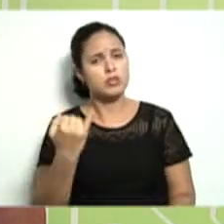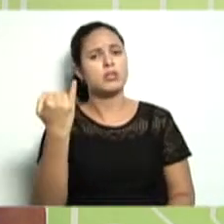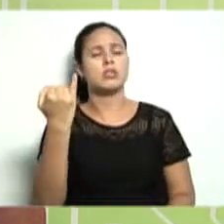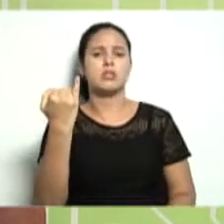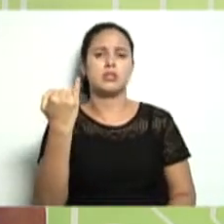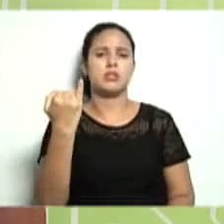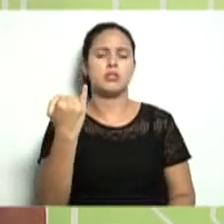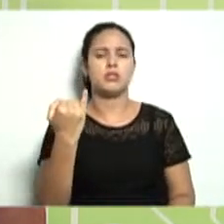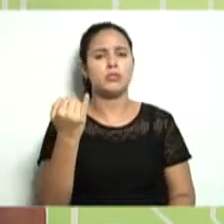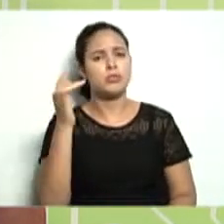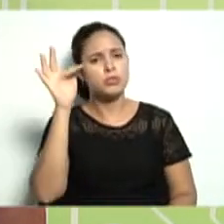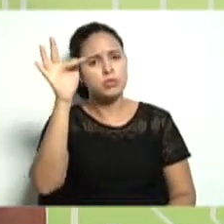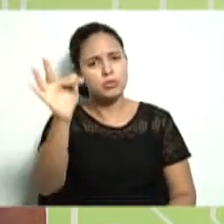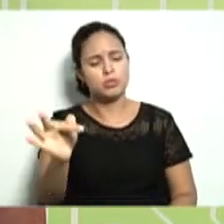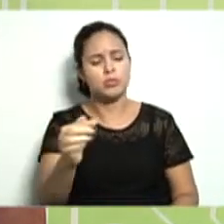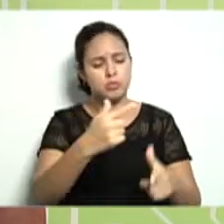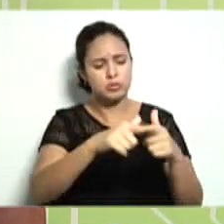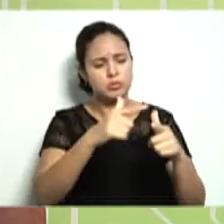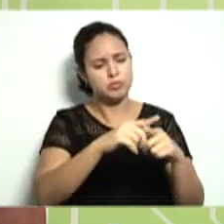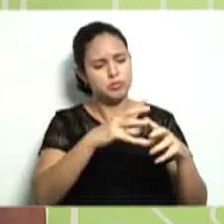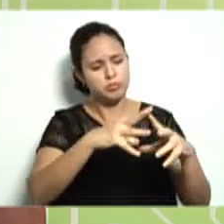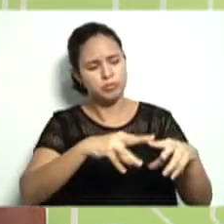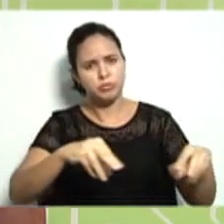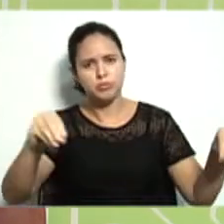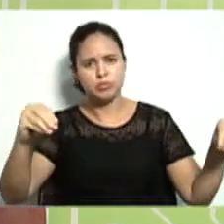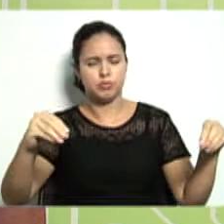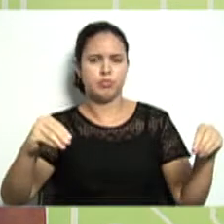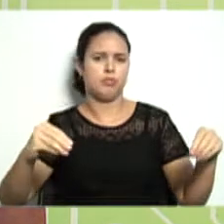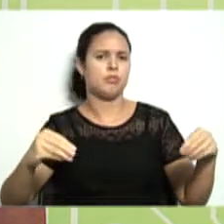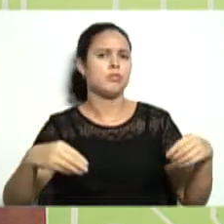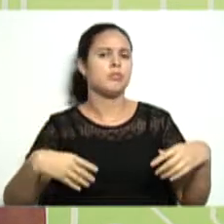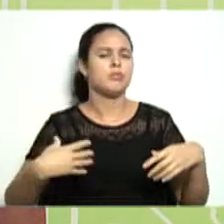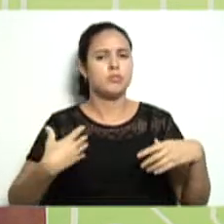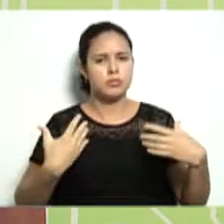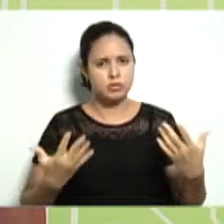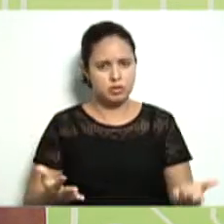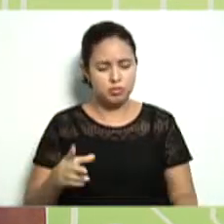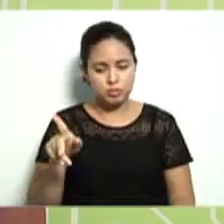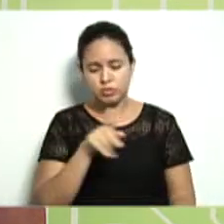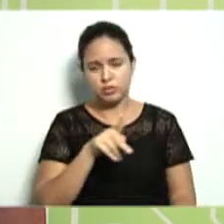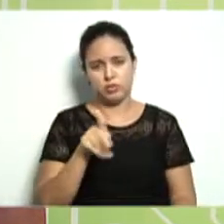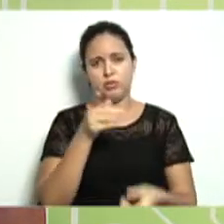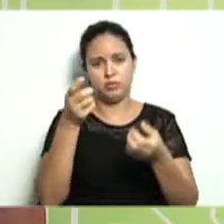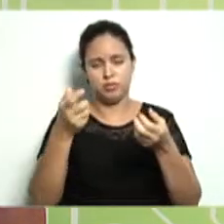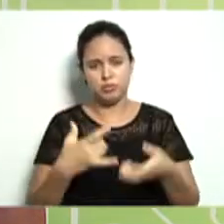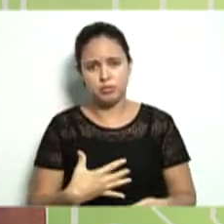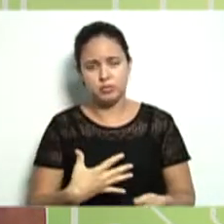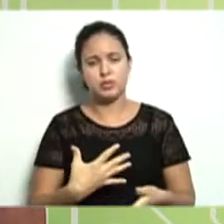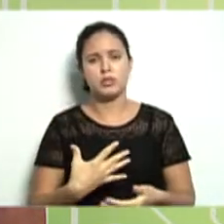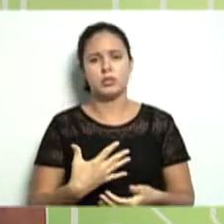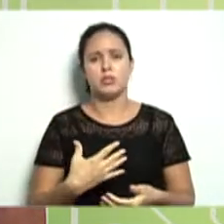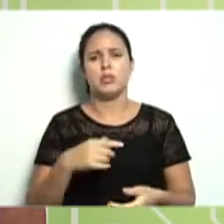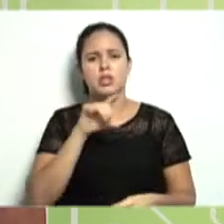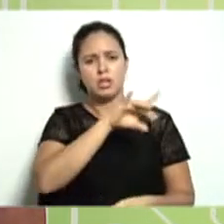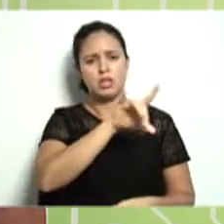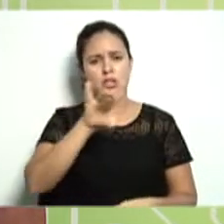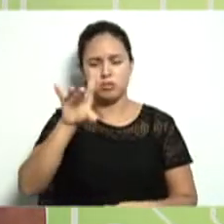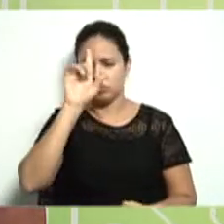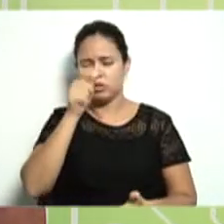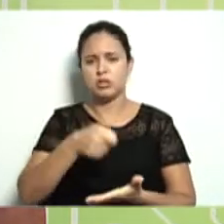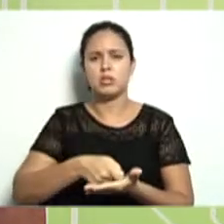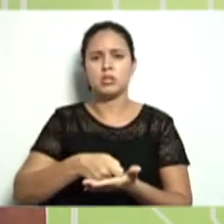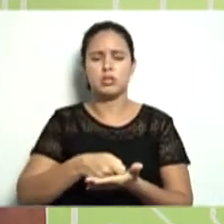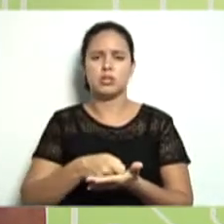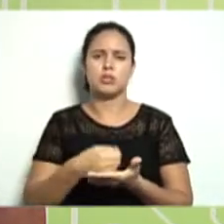possíveis problemas aí e que vocês já vão ter. E aí vai depender muito, como a professora Leide falou, da iniciativa de cada um de